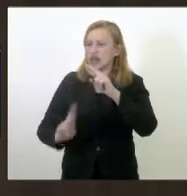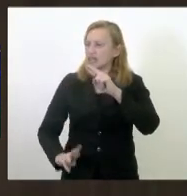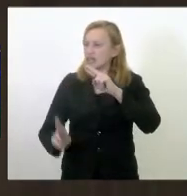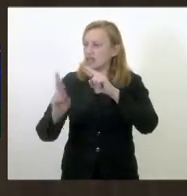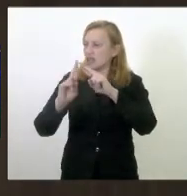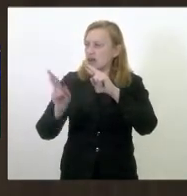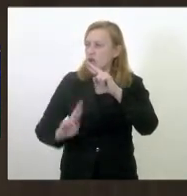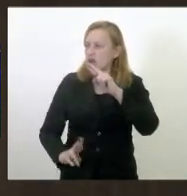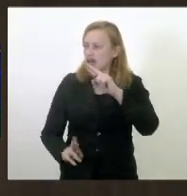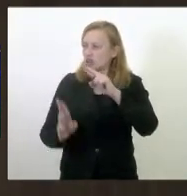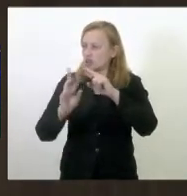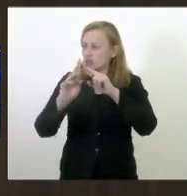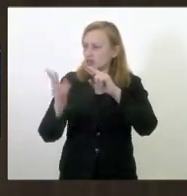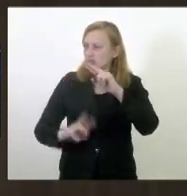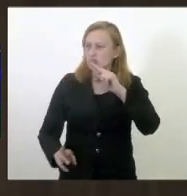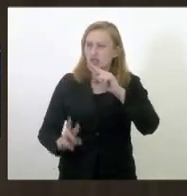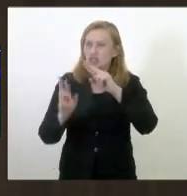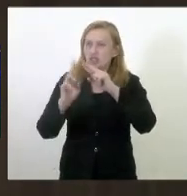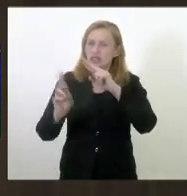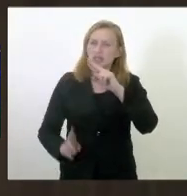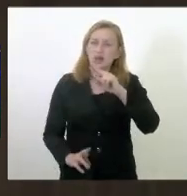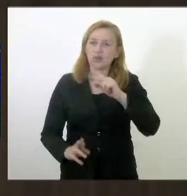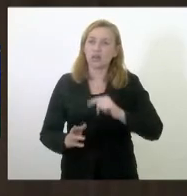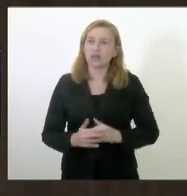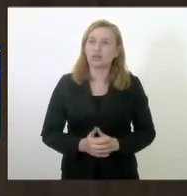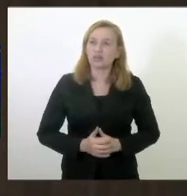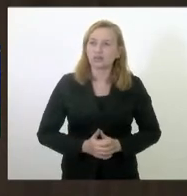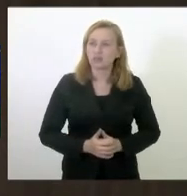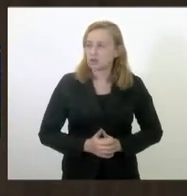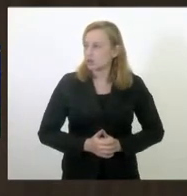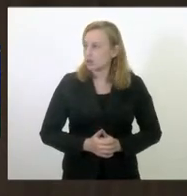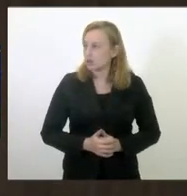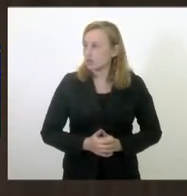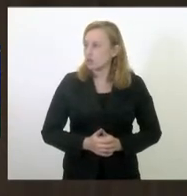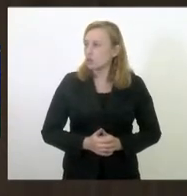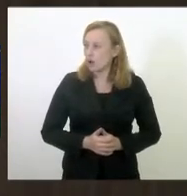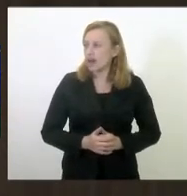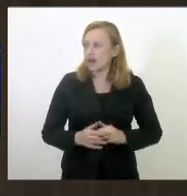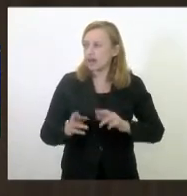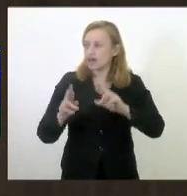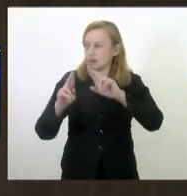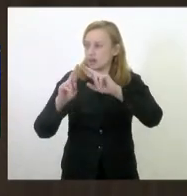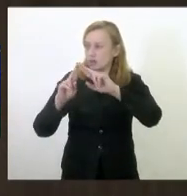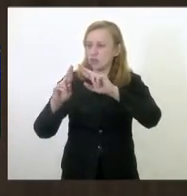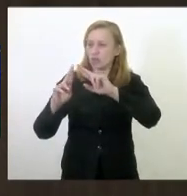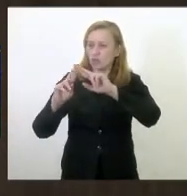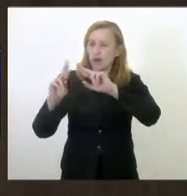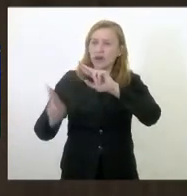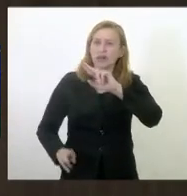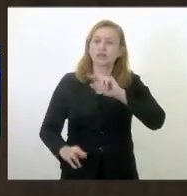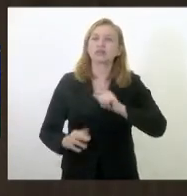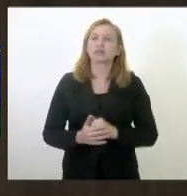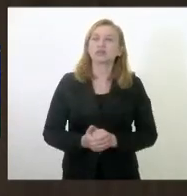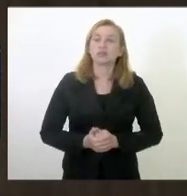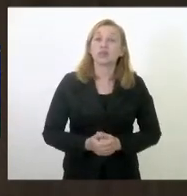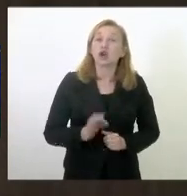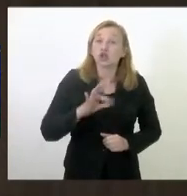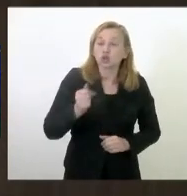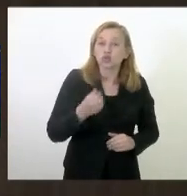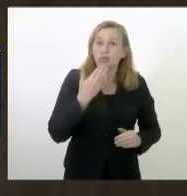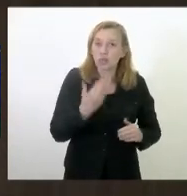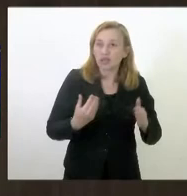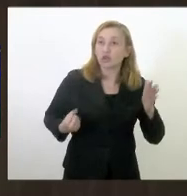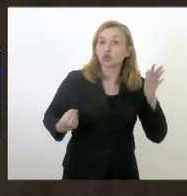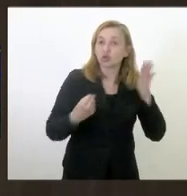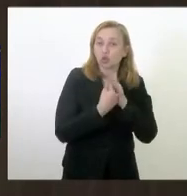outras instituições que possam fazer um estudo para o legislativo. Porque tudo que você mandar para fazer impacto,